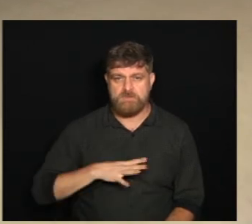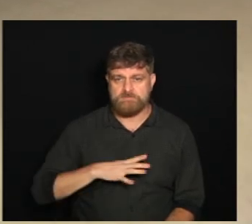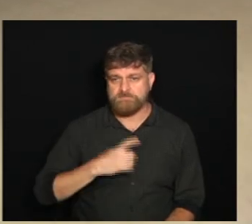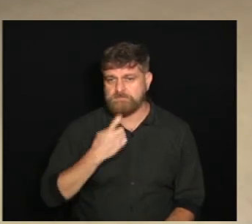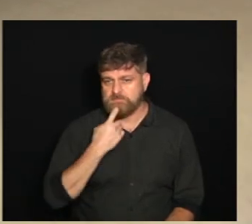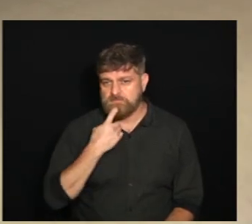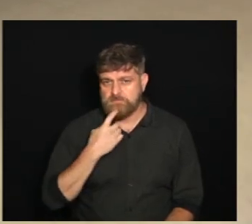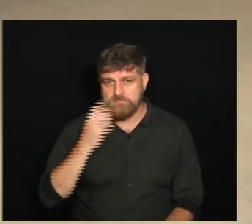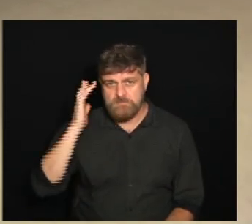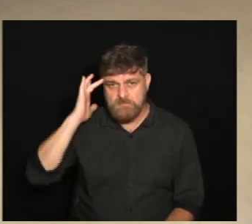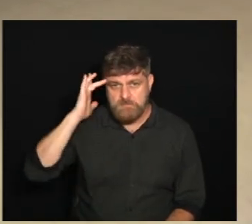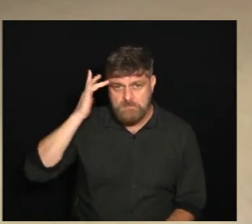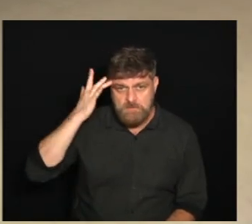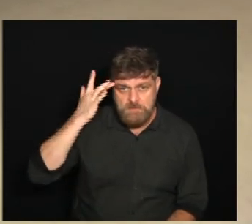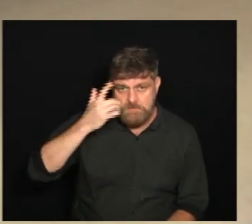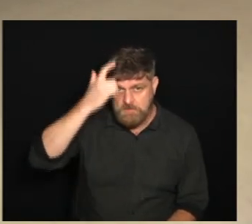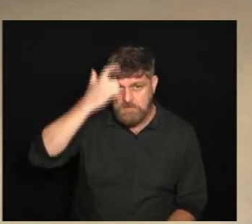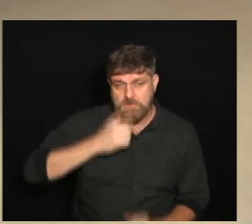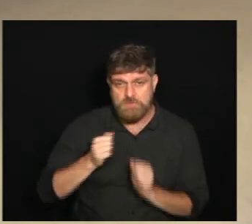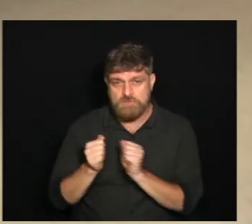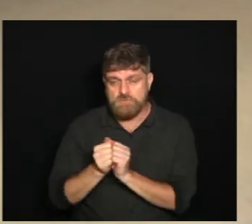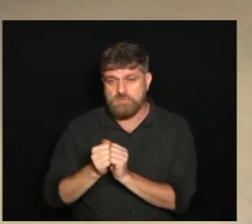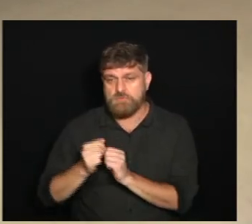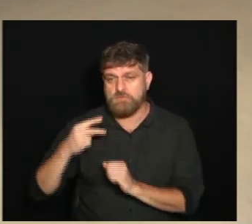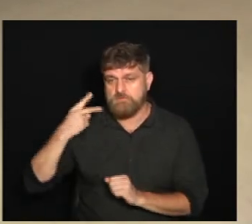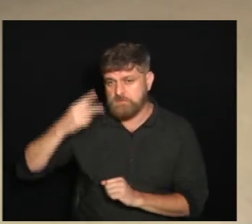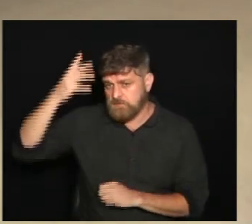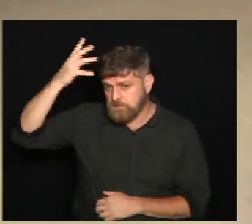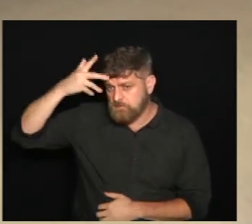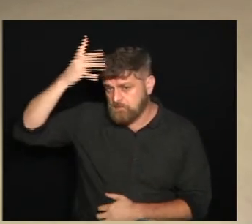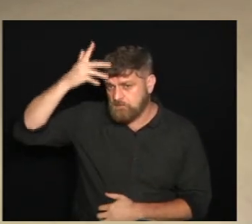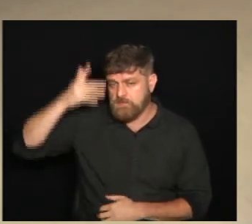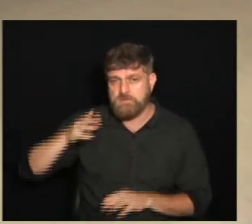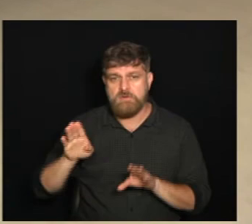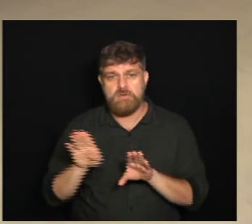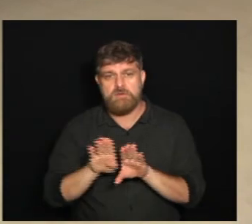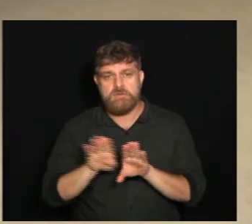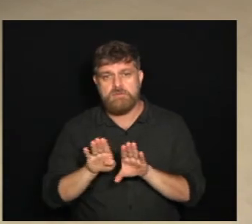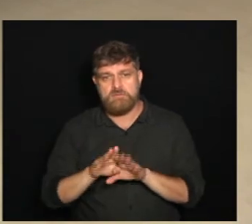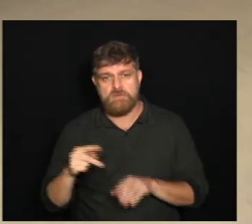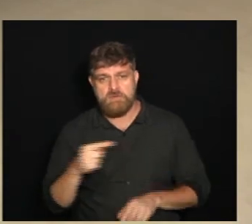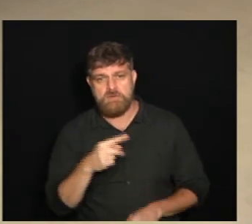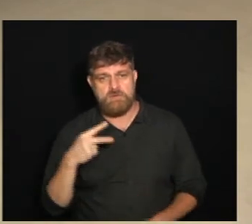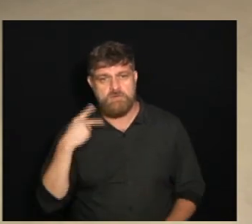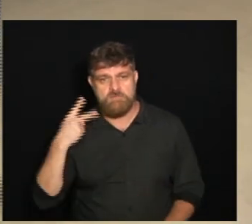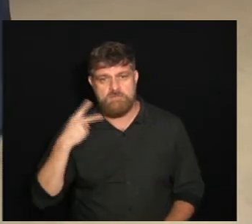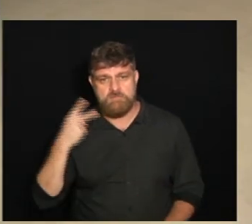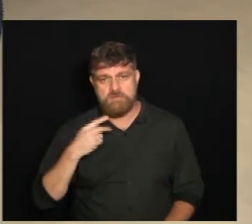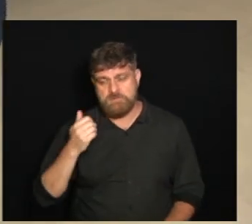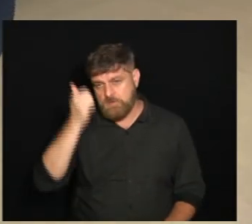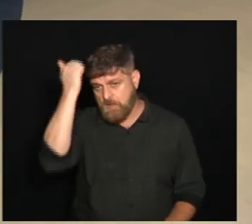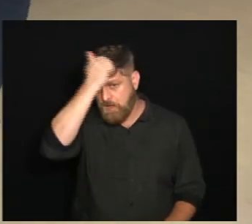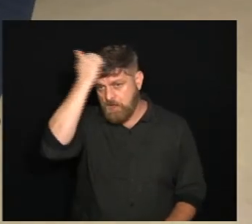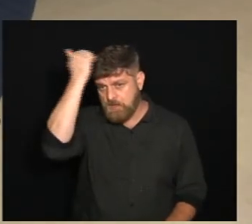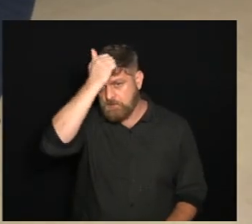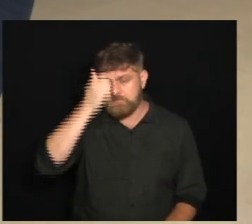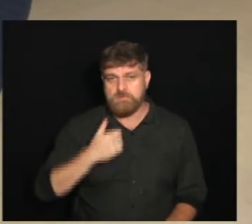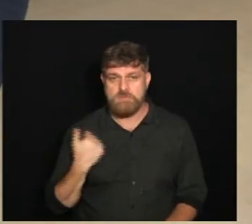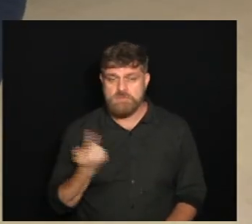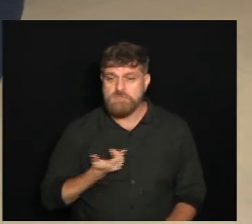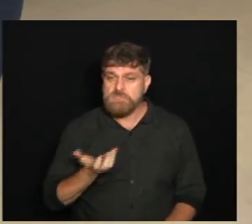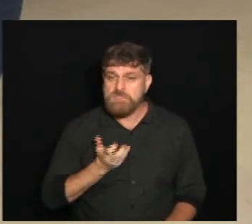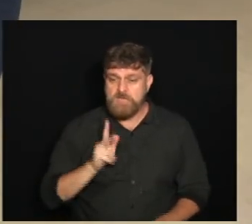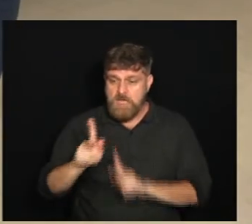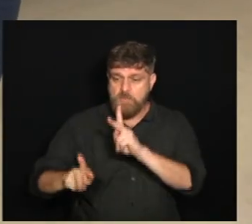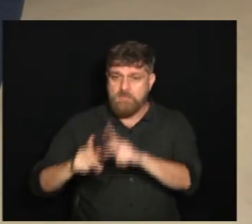Eu acho que tem eu aqui, o vereador Rodrigo da Farmadic, mais o vereador Ailton da Farmácia, avisar a